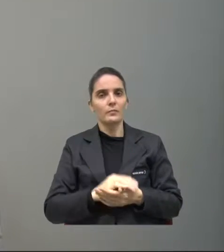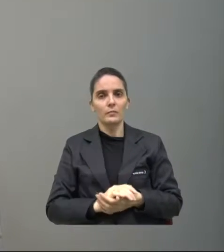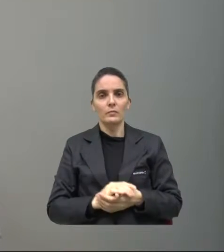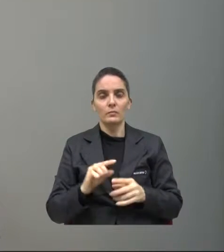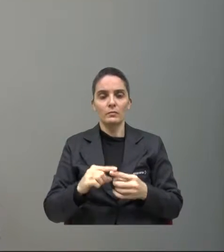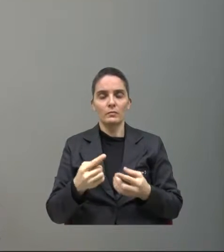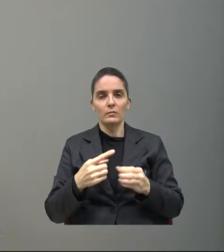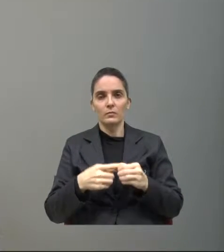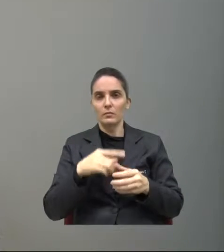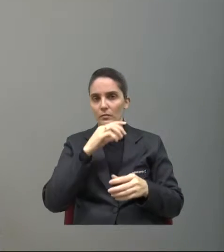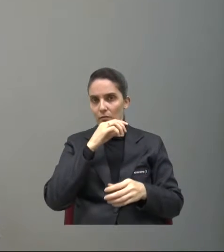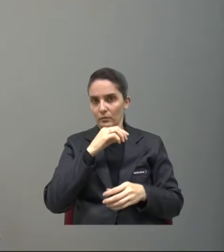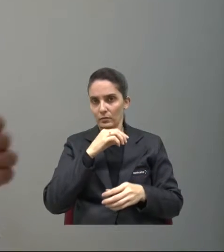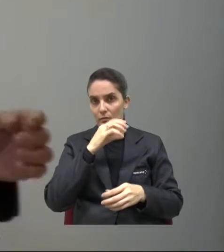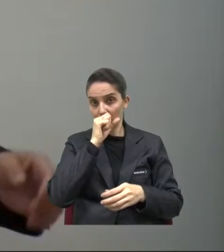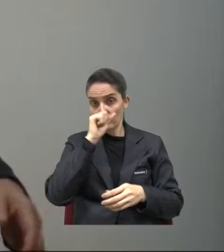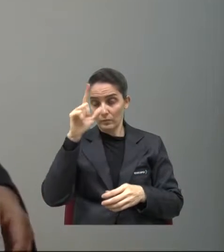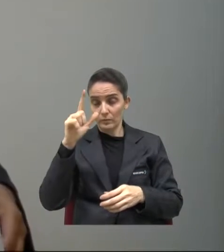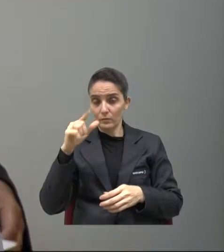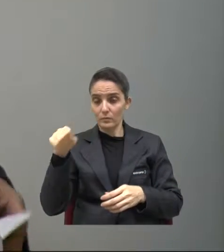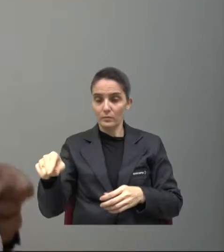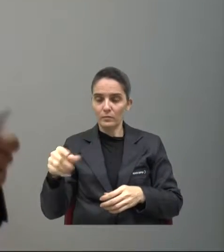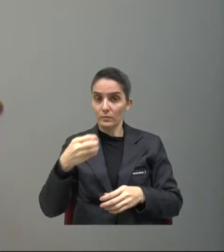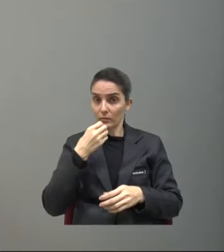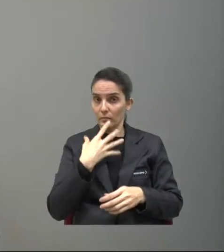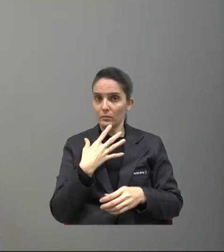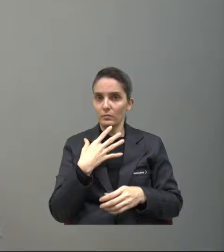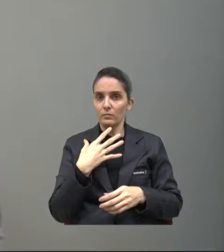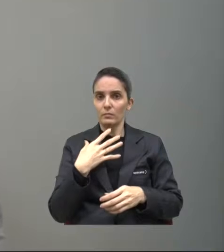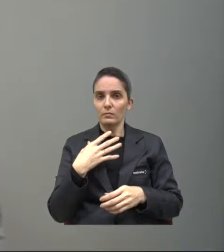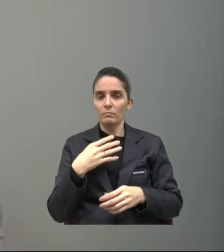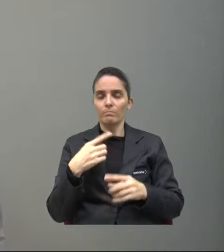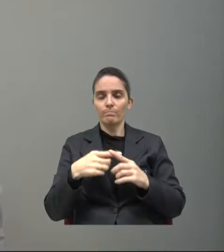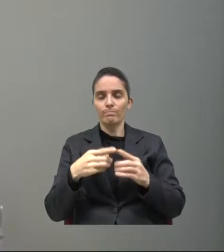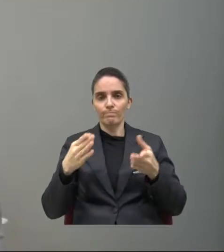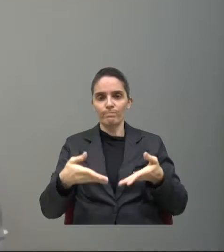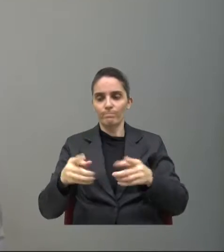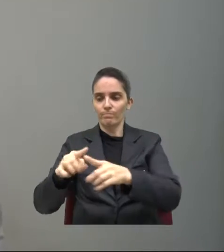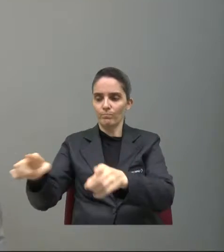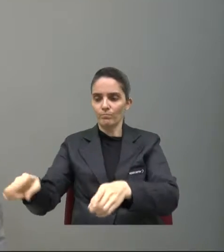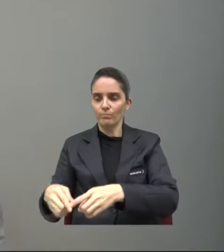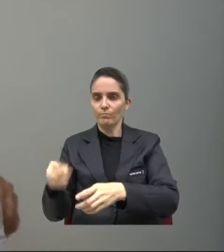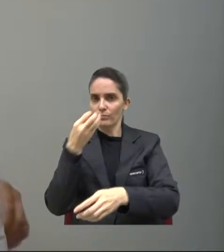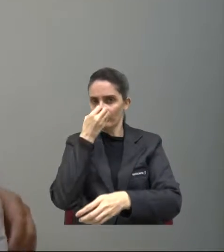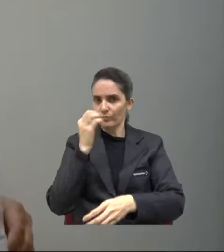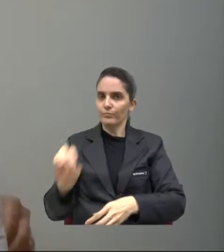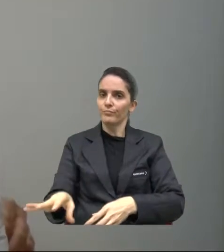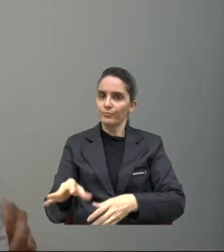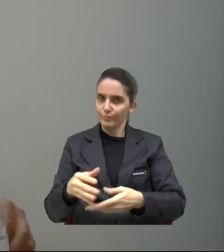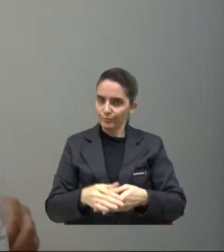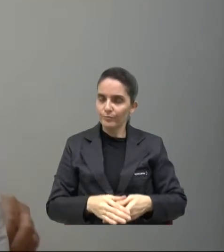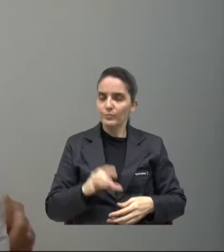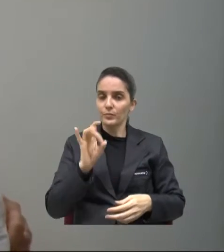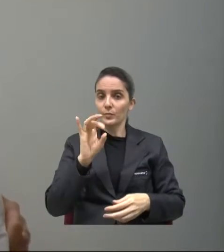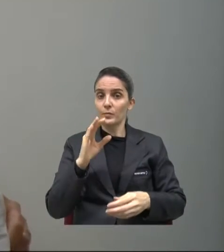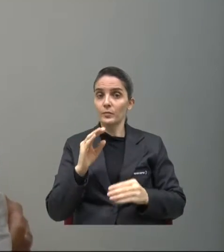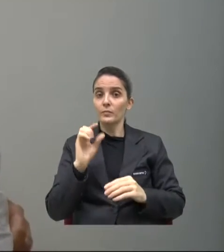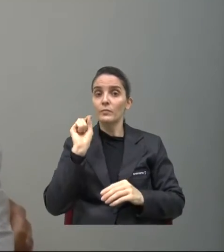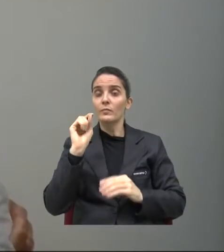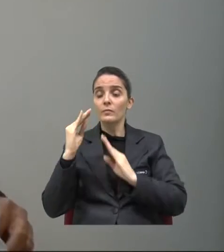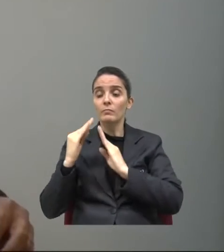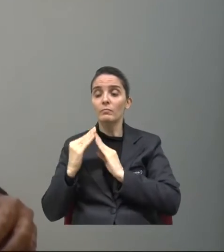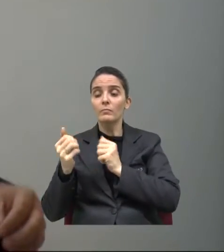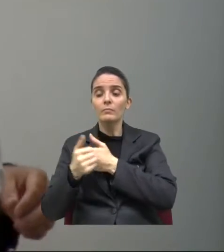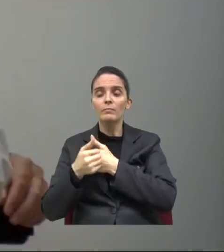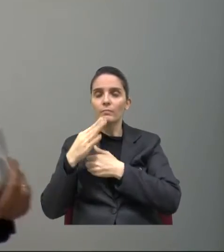cidade tem muito a ganhar, porque, infelizmente, do jeito que está abandonado lá, só quem convive ali sabe como é difícil. Muito